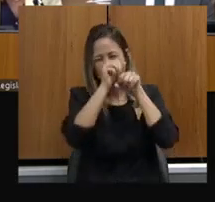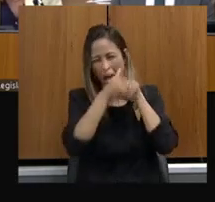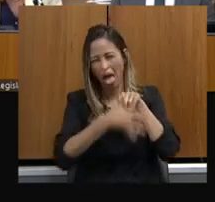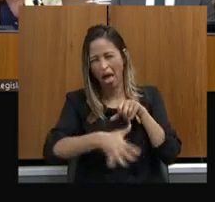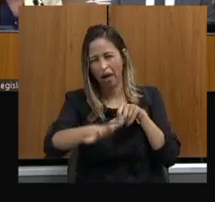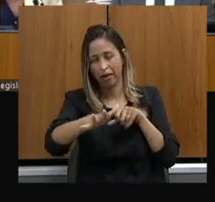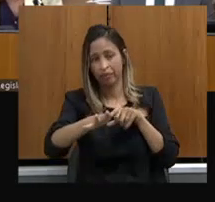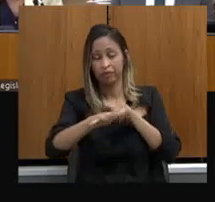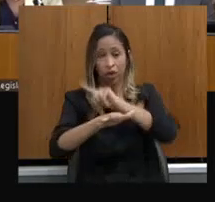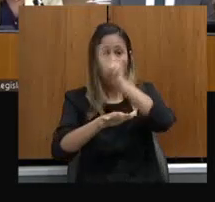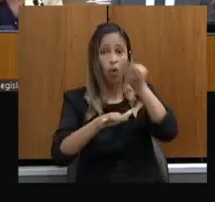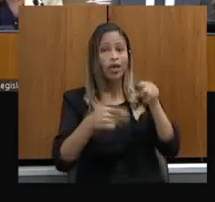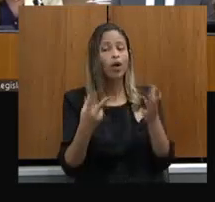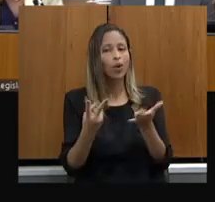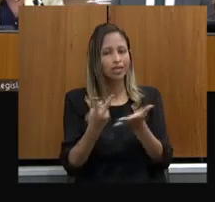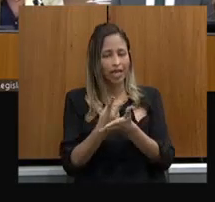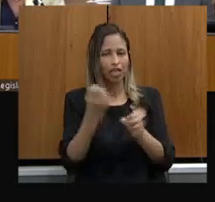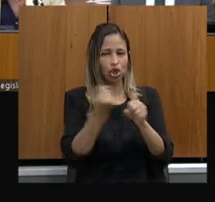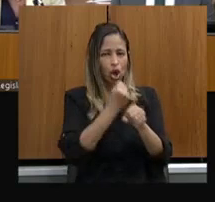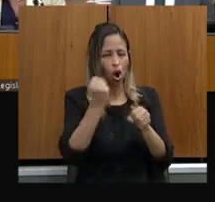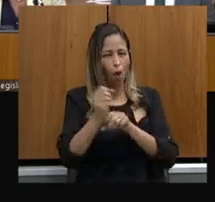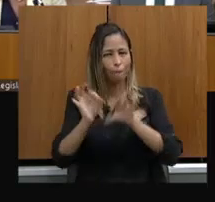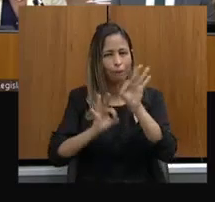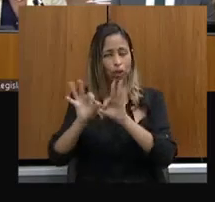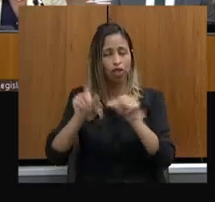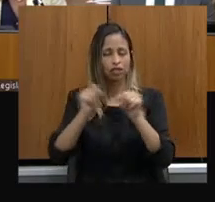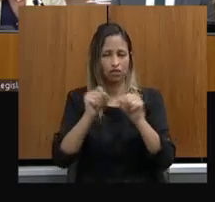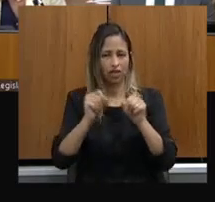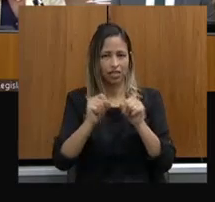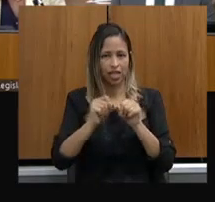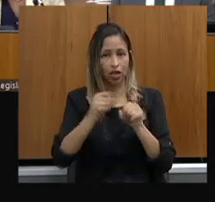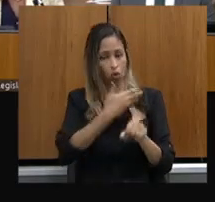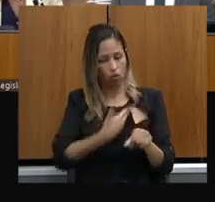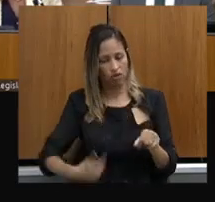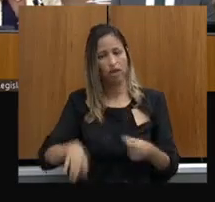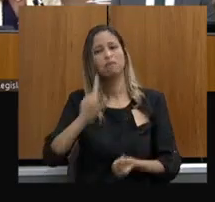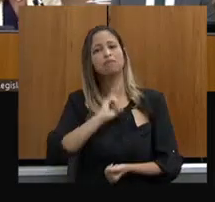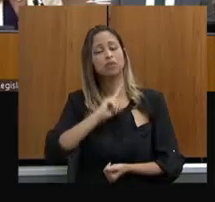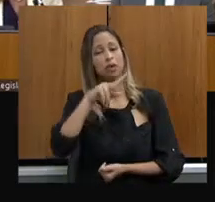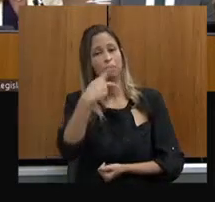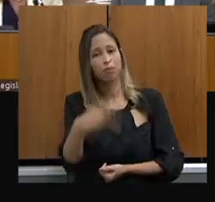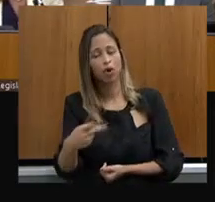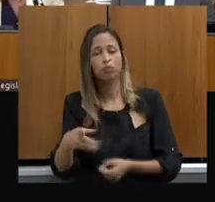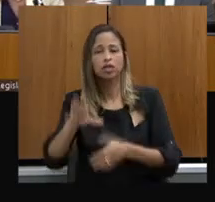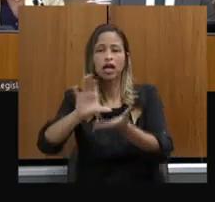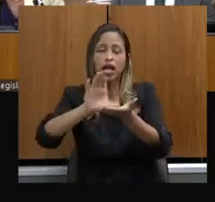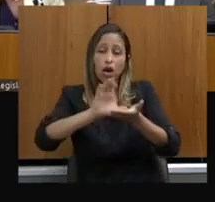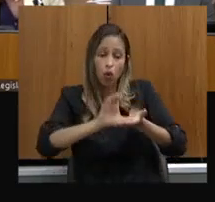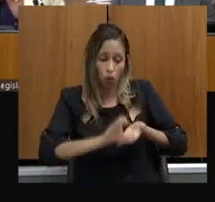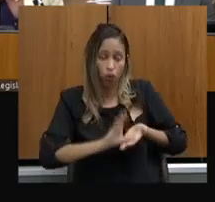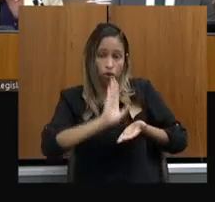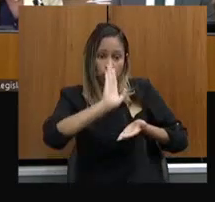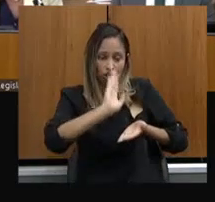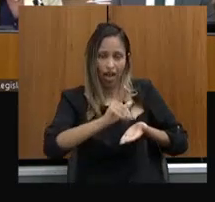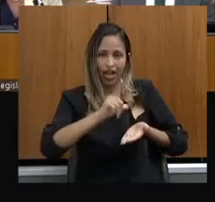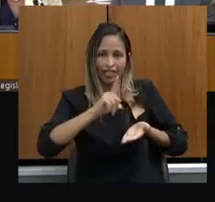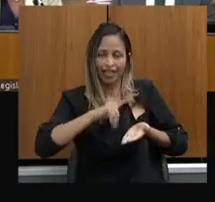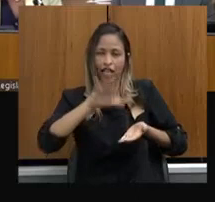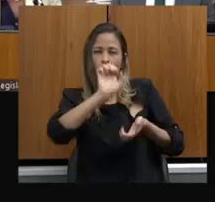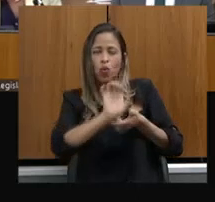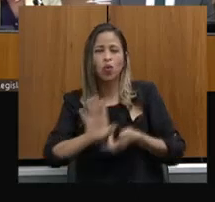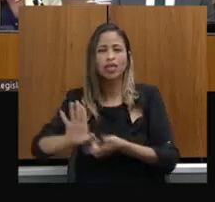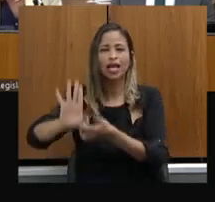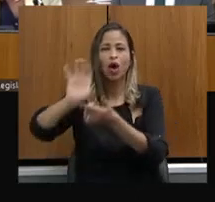no que tange as obras e projetos a serem executadas pelo governo de Minas dos recursos que já ingressaram no